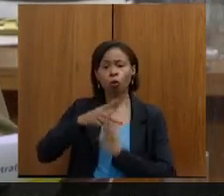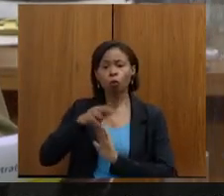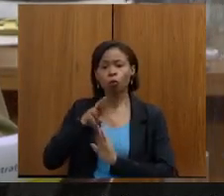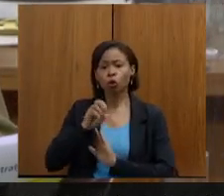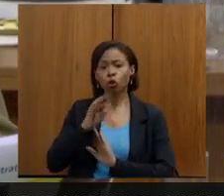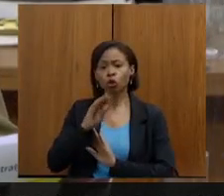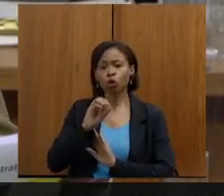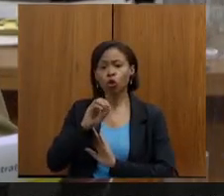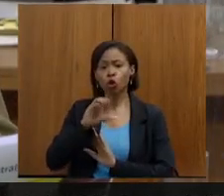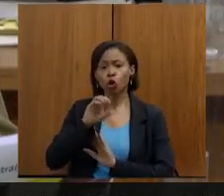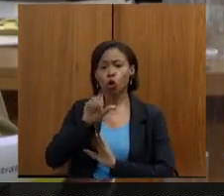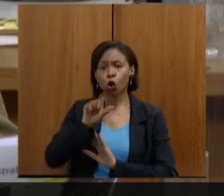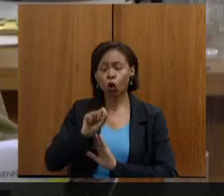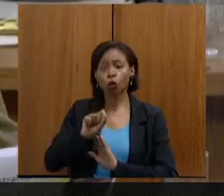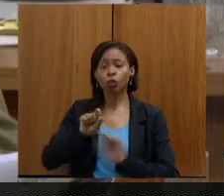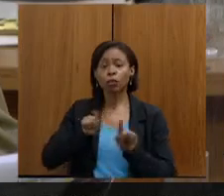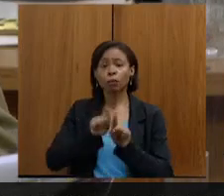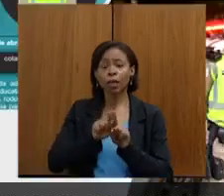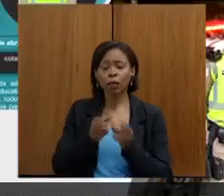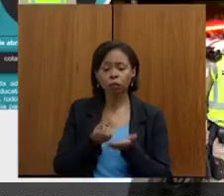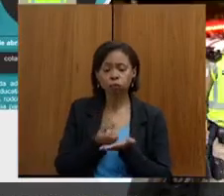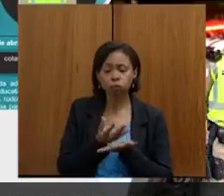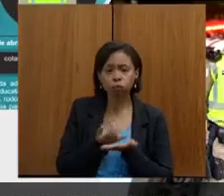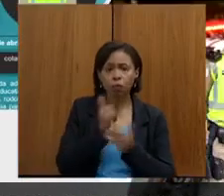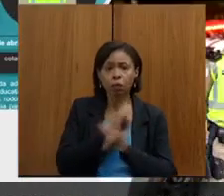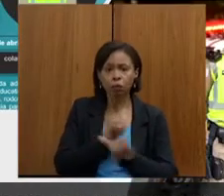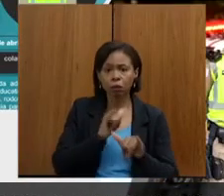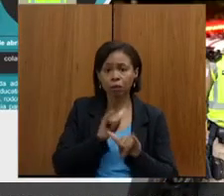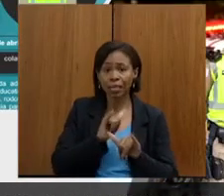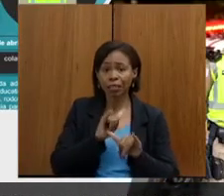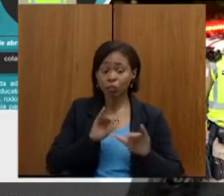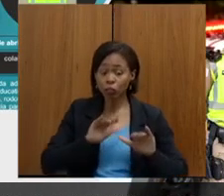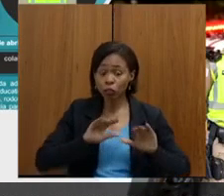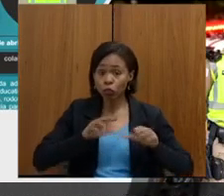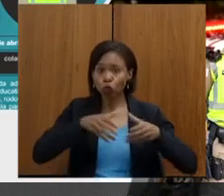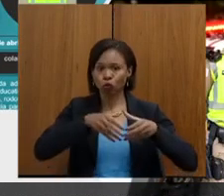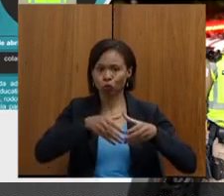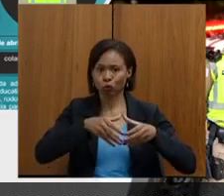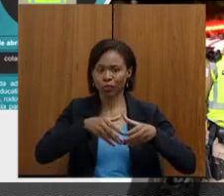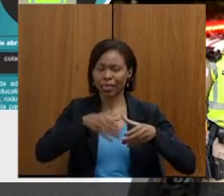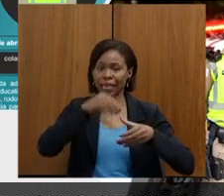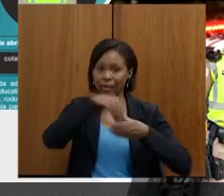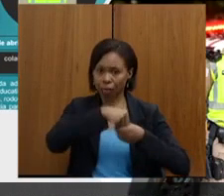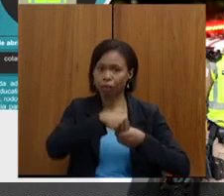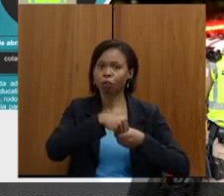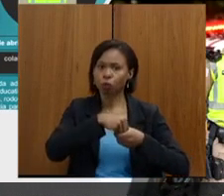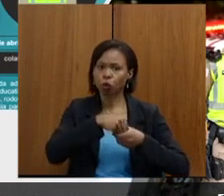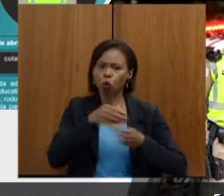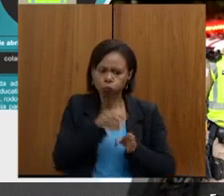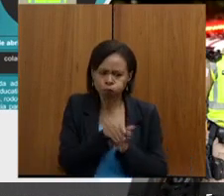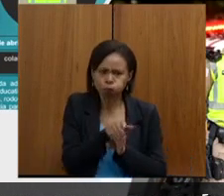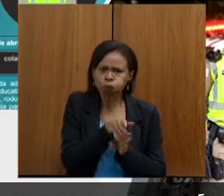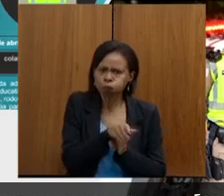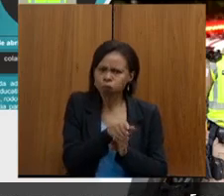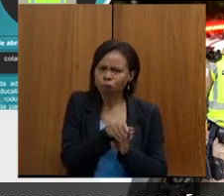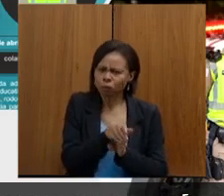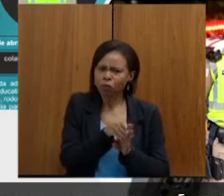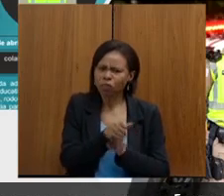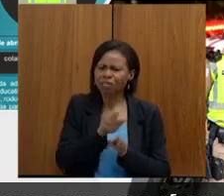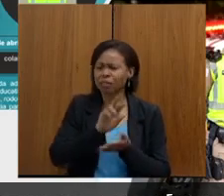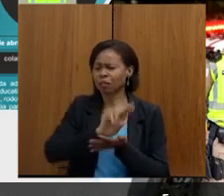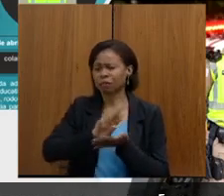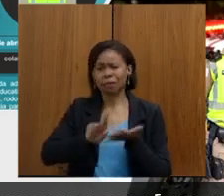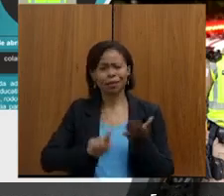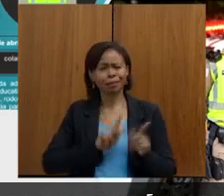campanhas preventivas direcionadas ao público interno é com a gente muita orientação né muitas pessoas